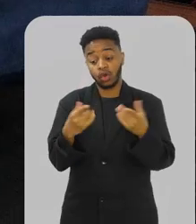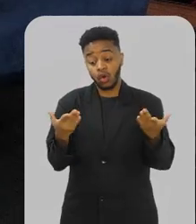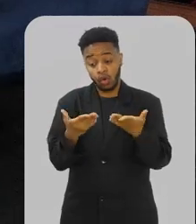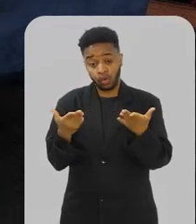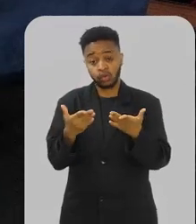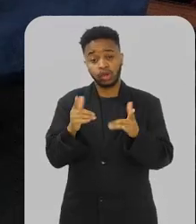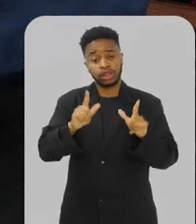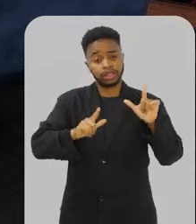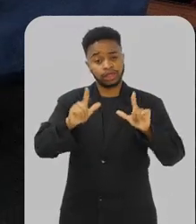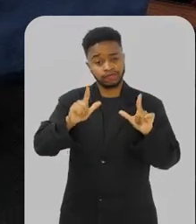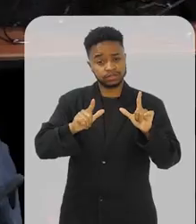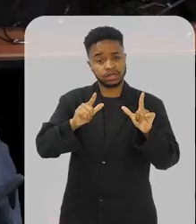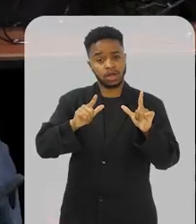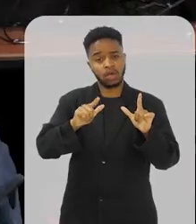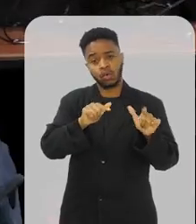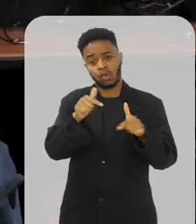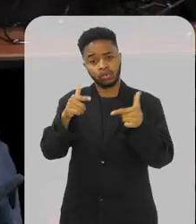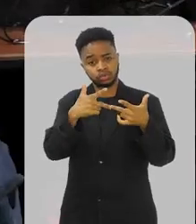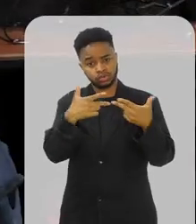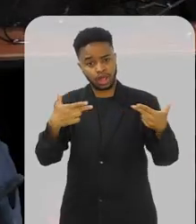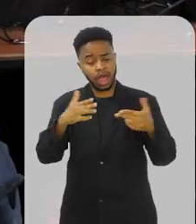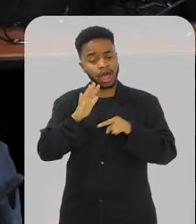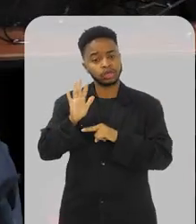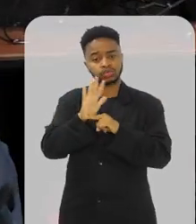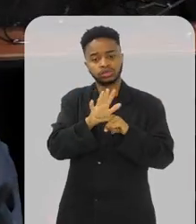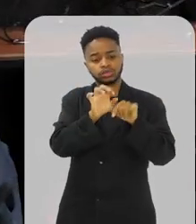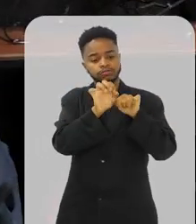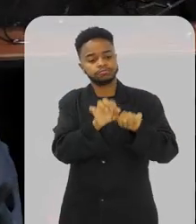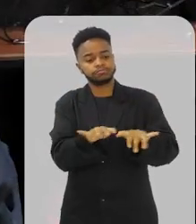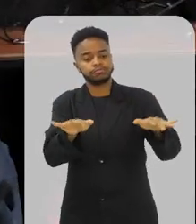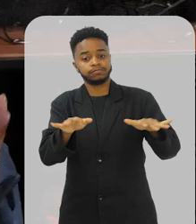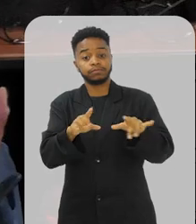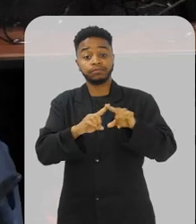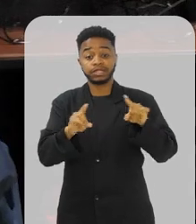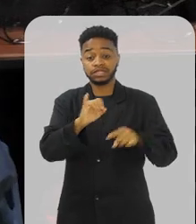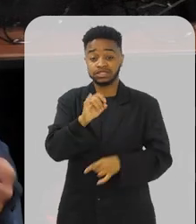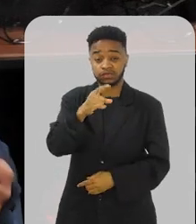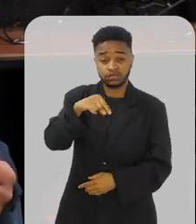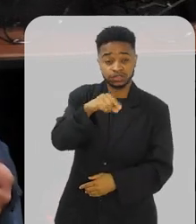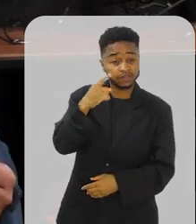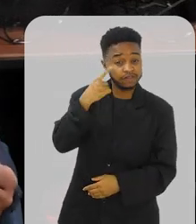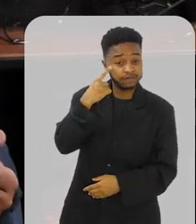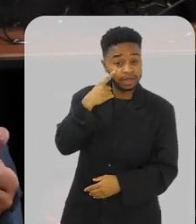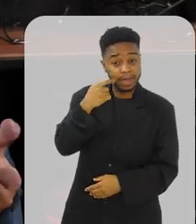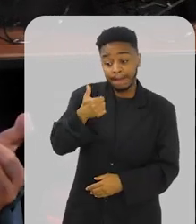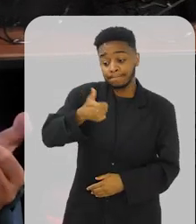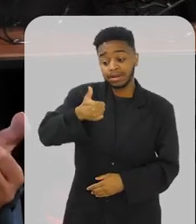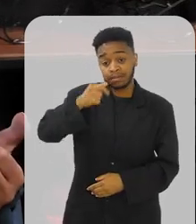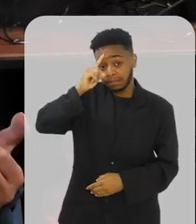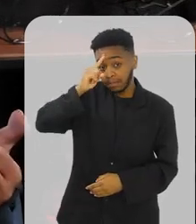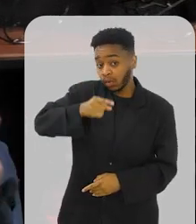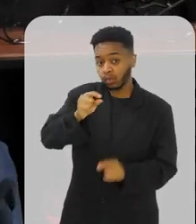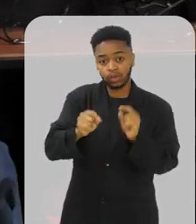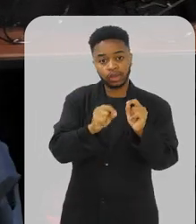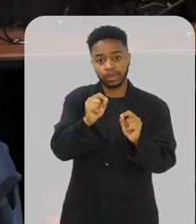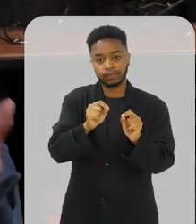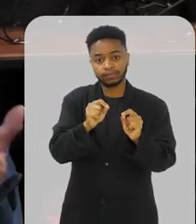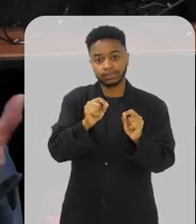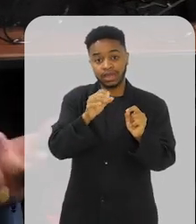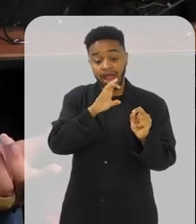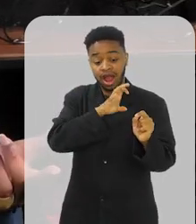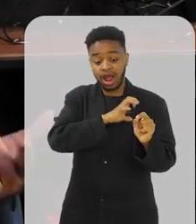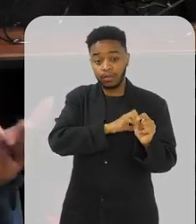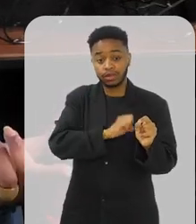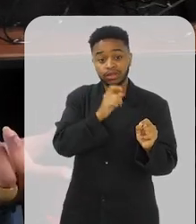A globalização permite que você saiba. Mas se você pegar o primeiro mandamento, diz: ama